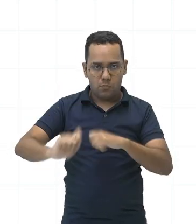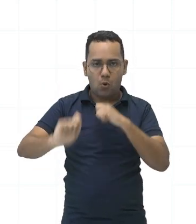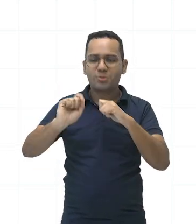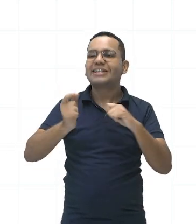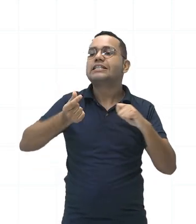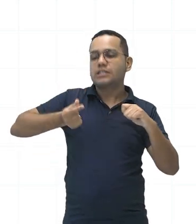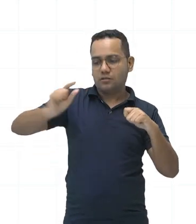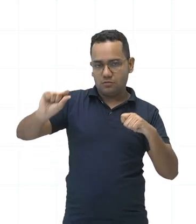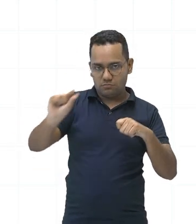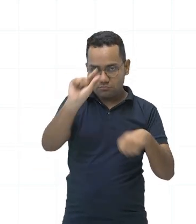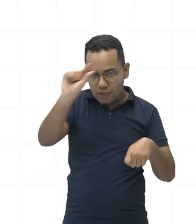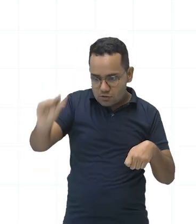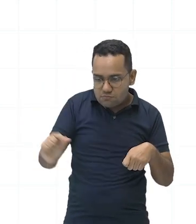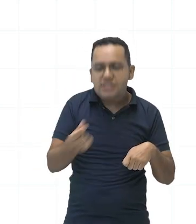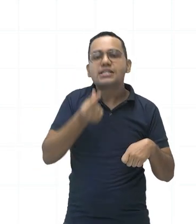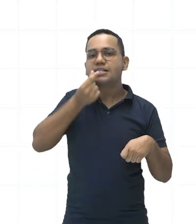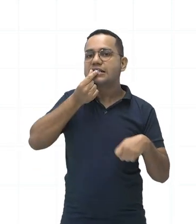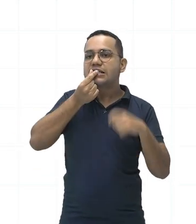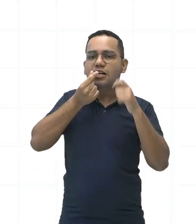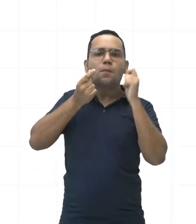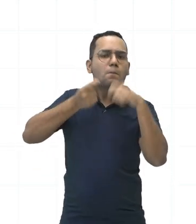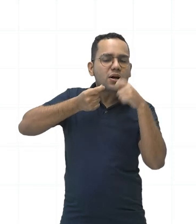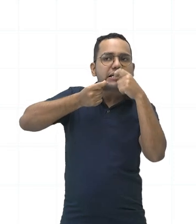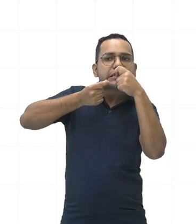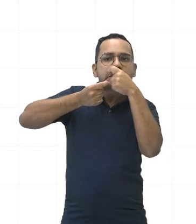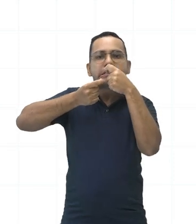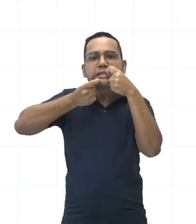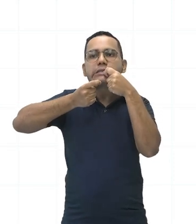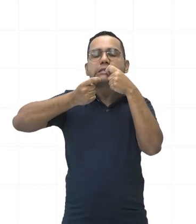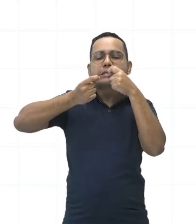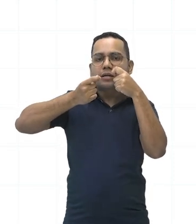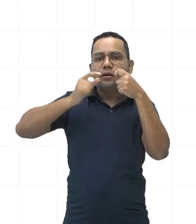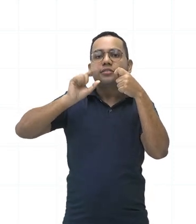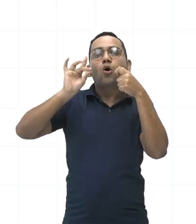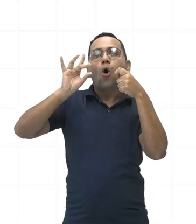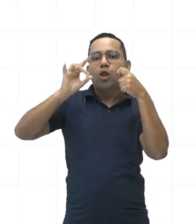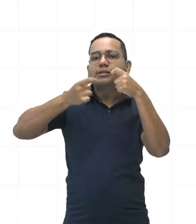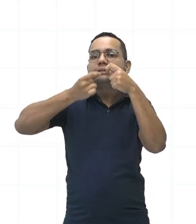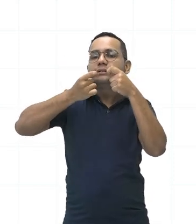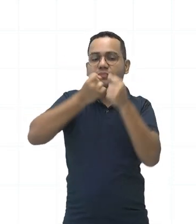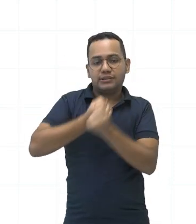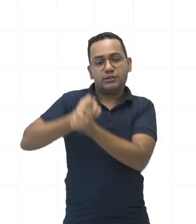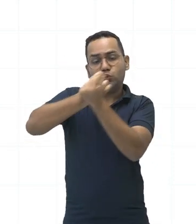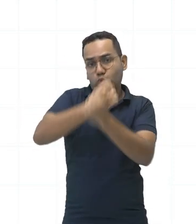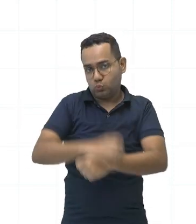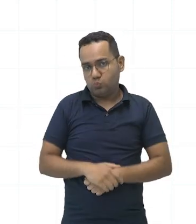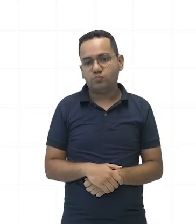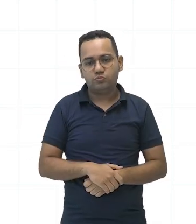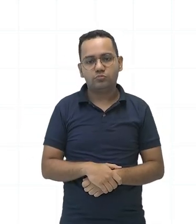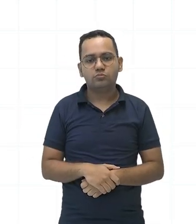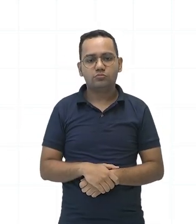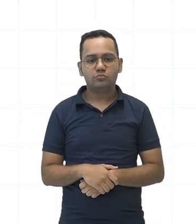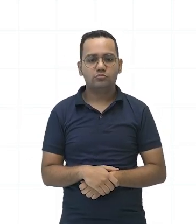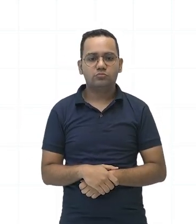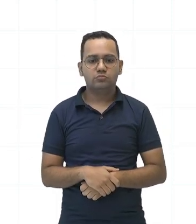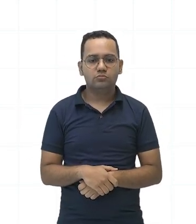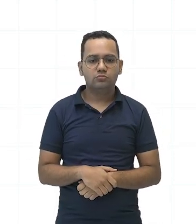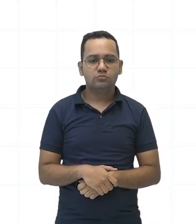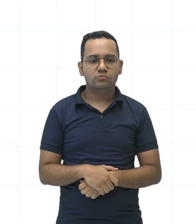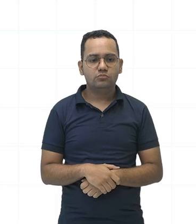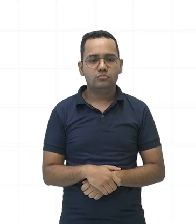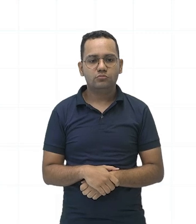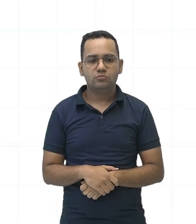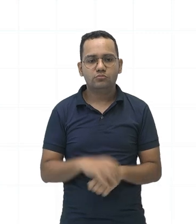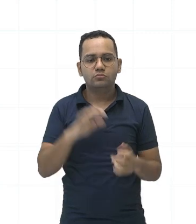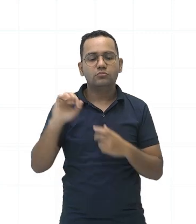uma vez! Estando com o dente em mãos, segure o mesmo pela coroa e nunca pela raiz e, em seguida, leve a